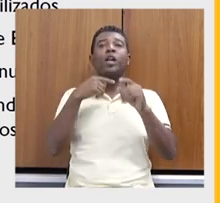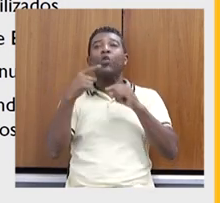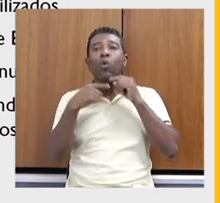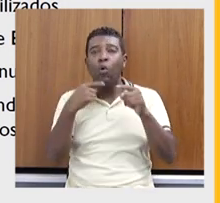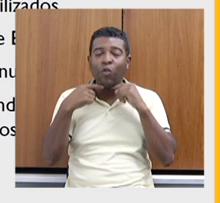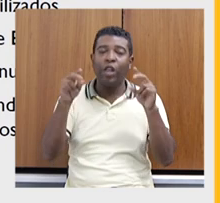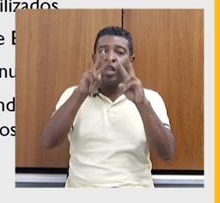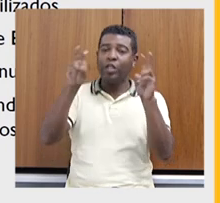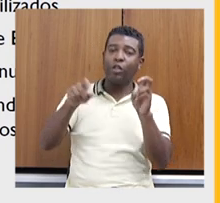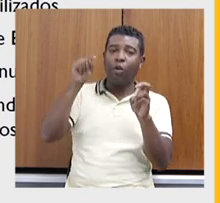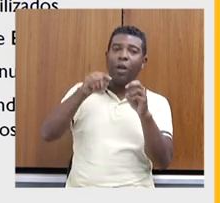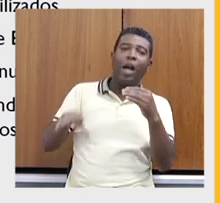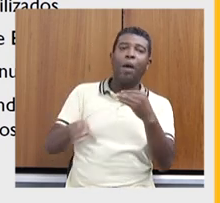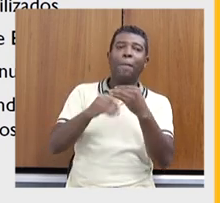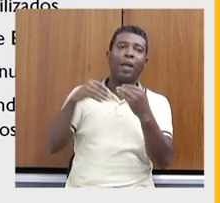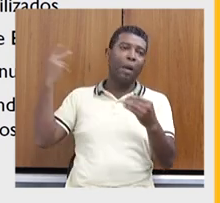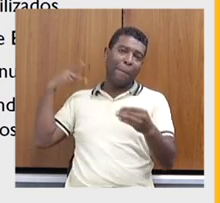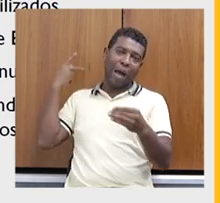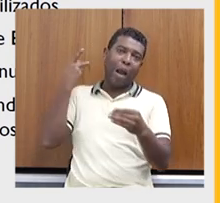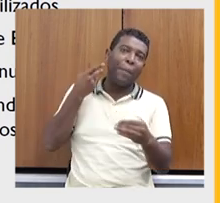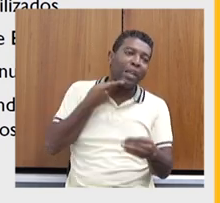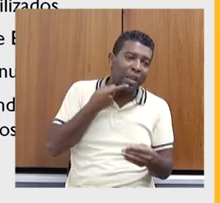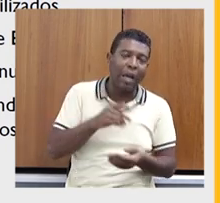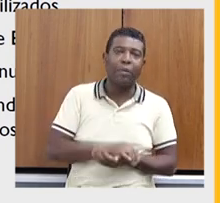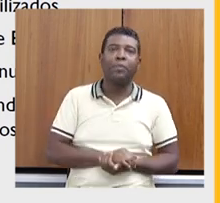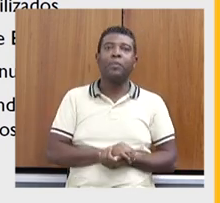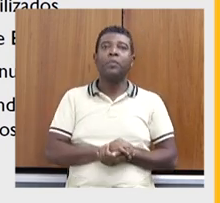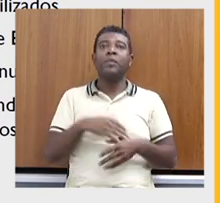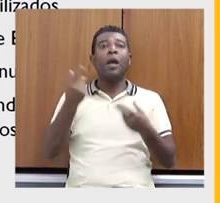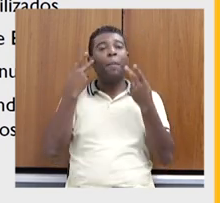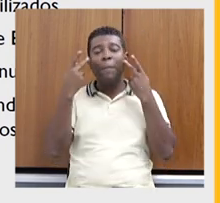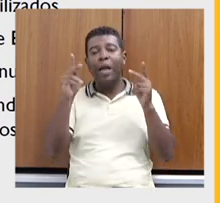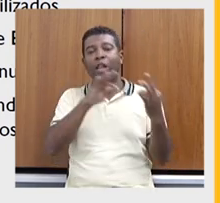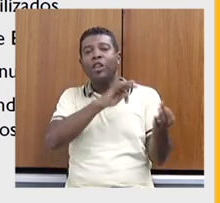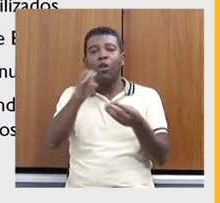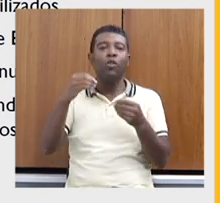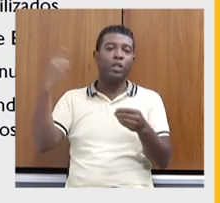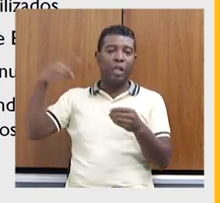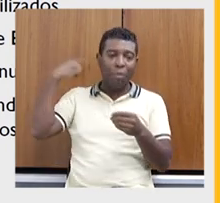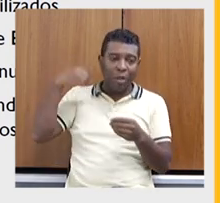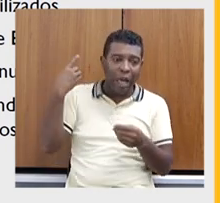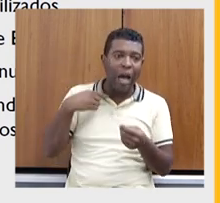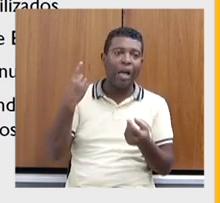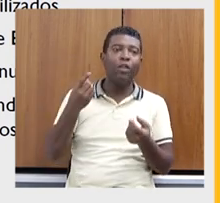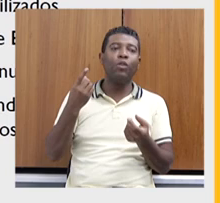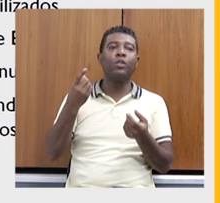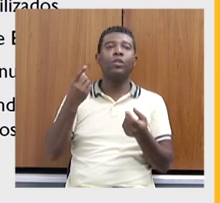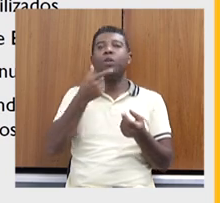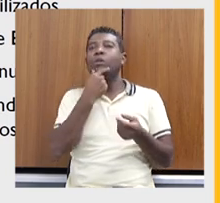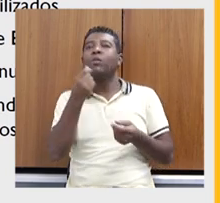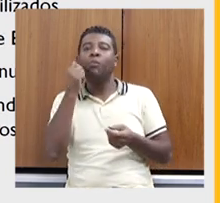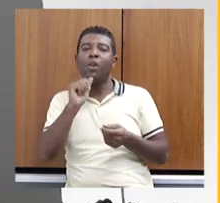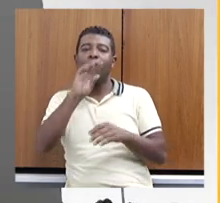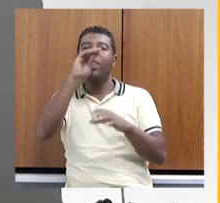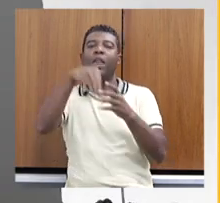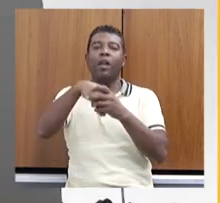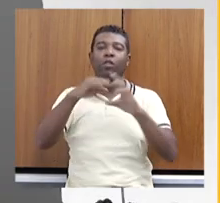emendas parlamentares, está disponível para todos os deputados e deputadas aqui da Assembleia Legislativa.